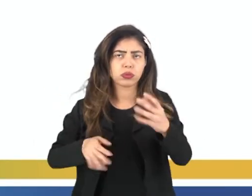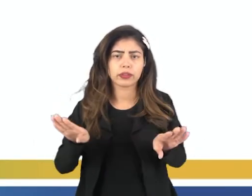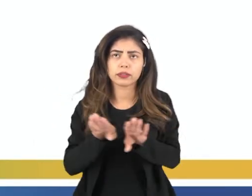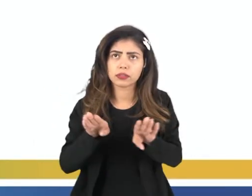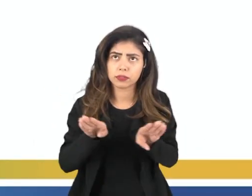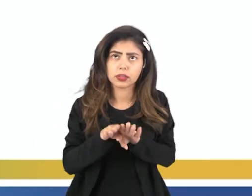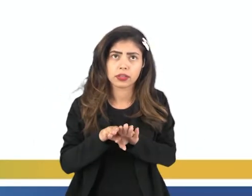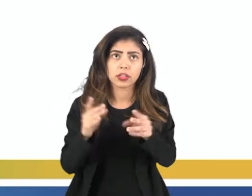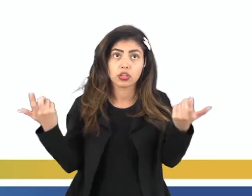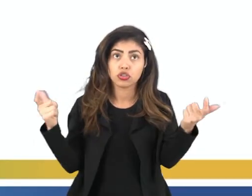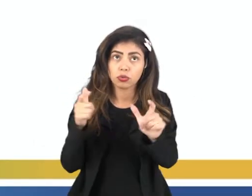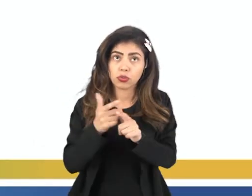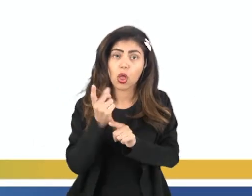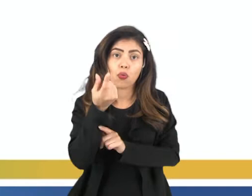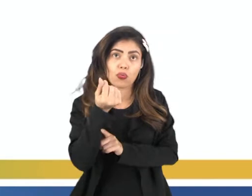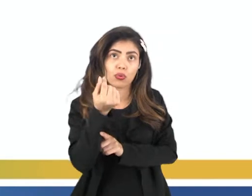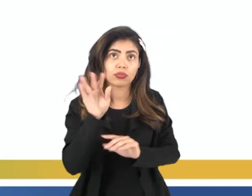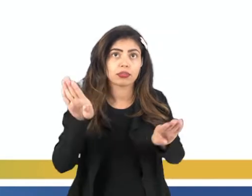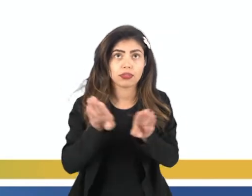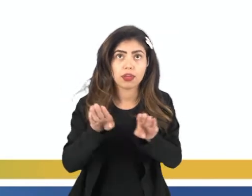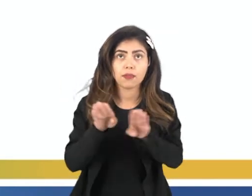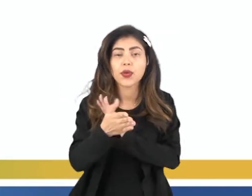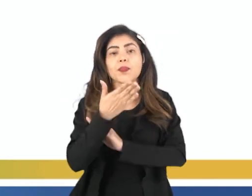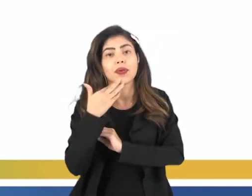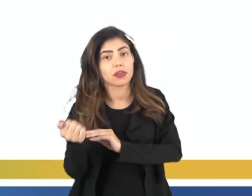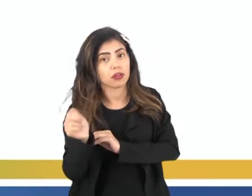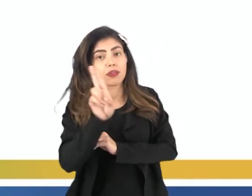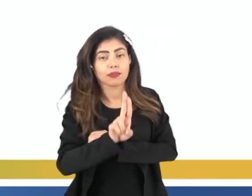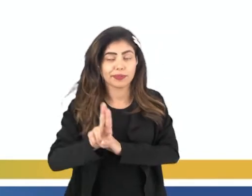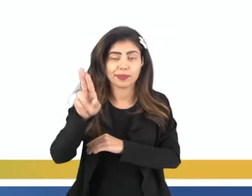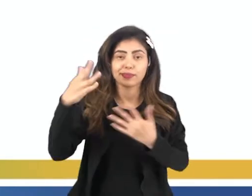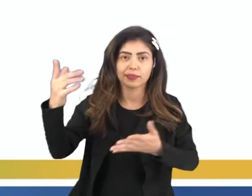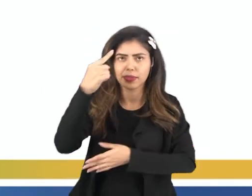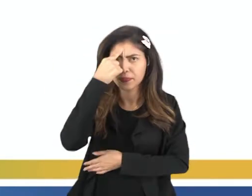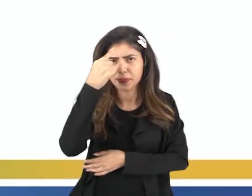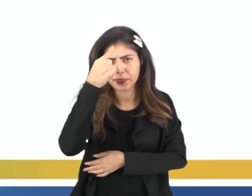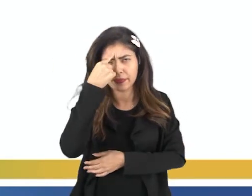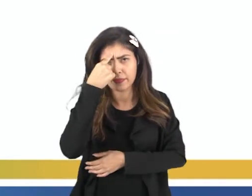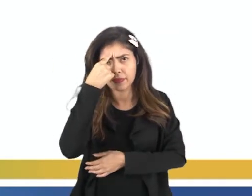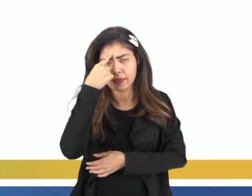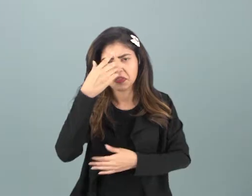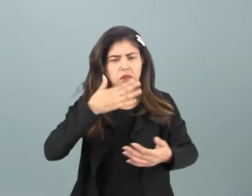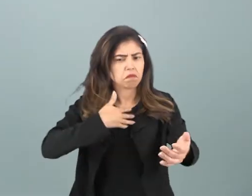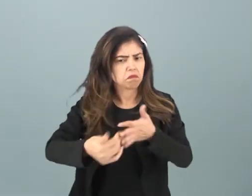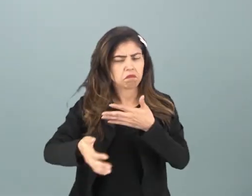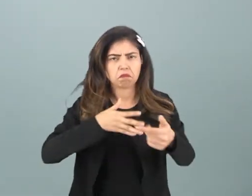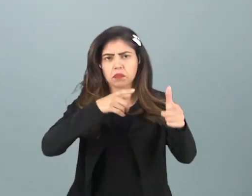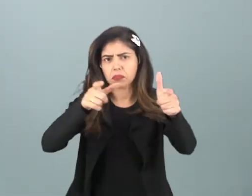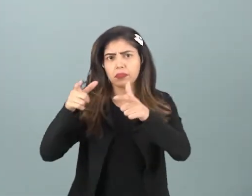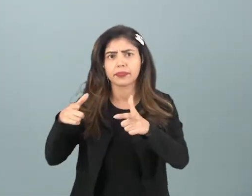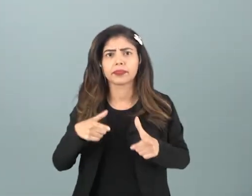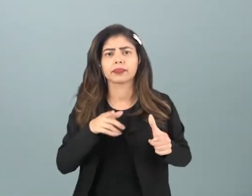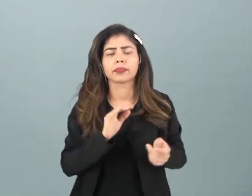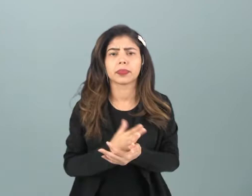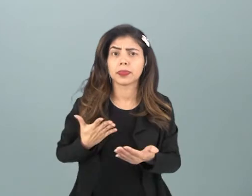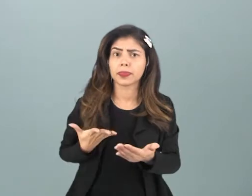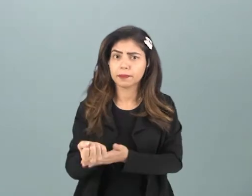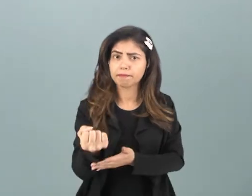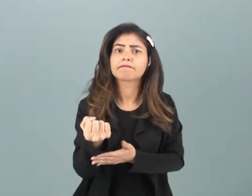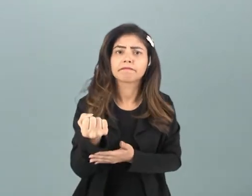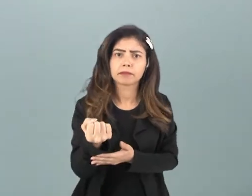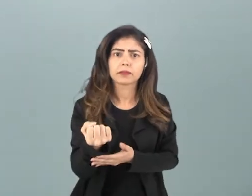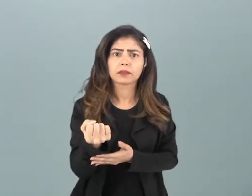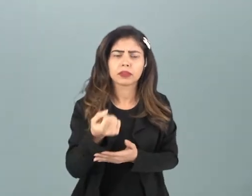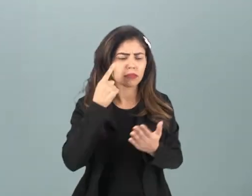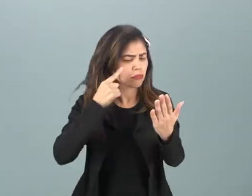manutenção e otimizando o uso. Você já imaginou você estando em qualquer lugar e você receber